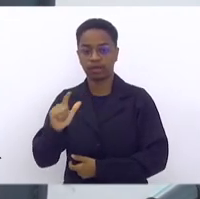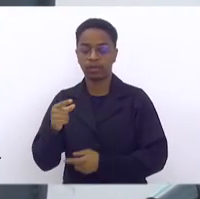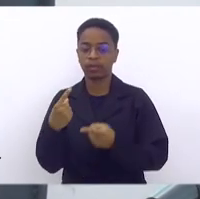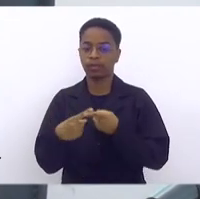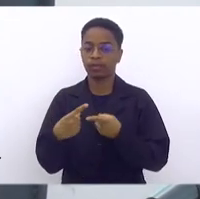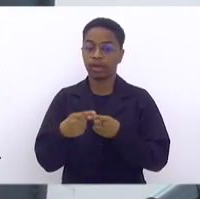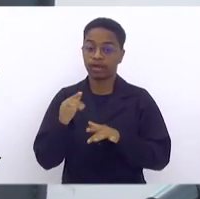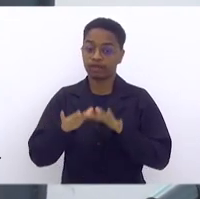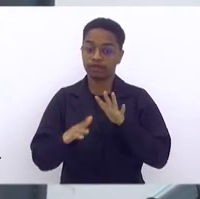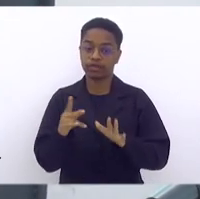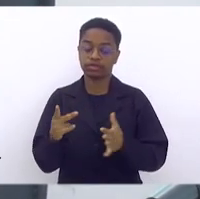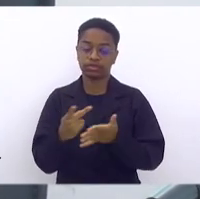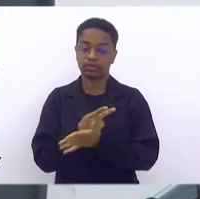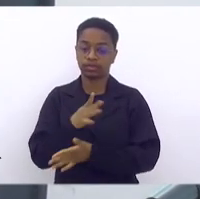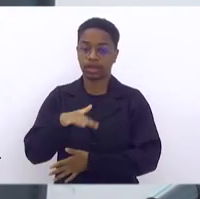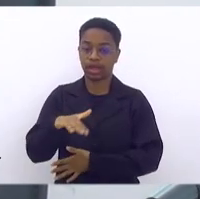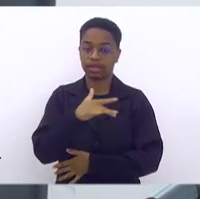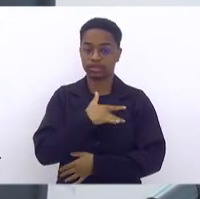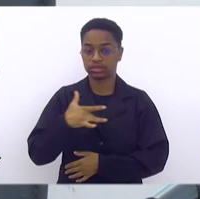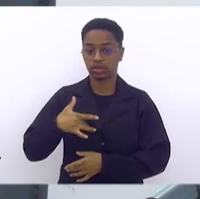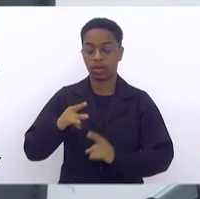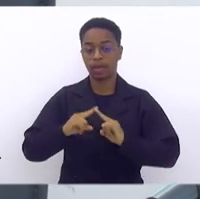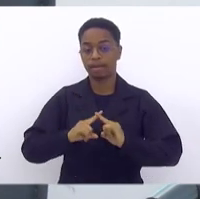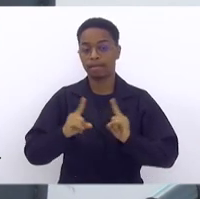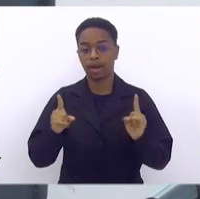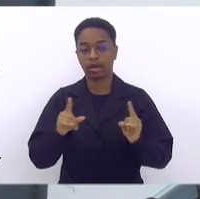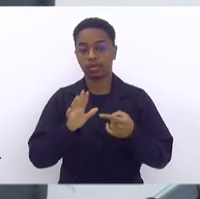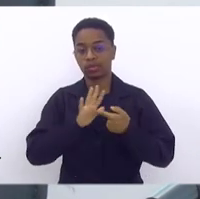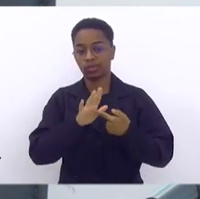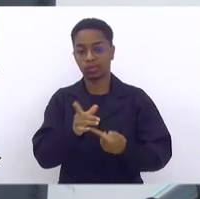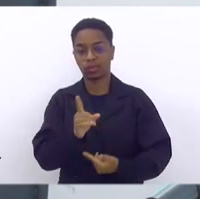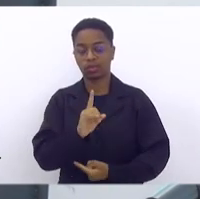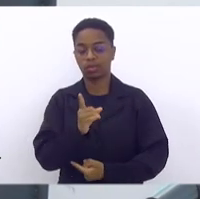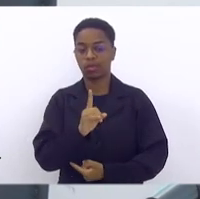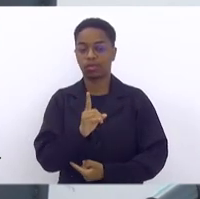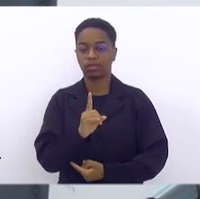fato aparece na área da saúde, mas não aparece